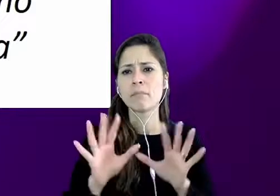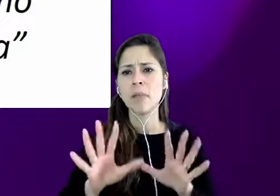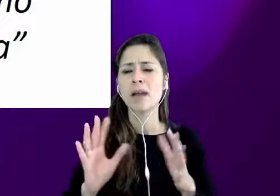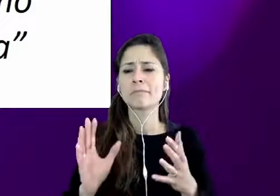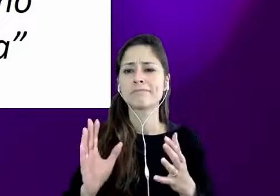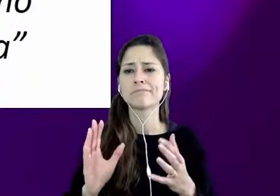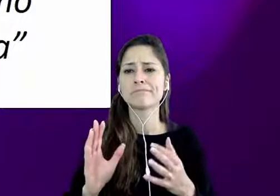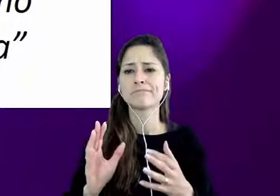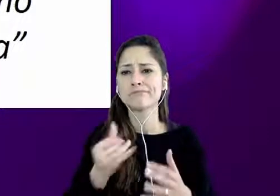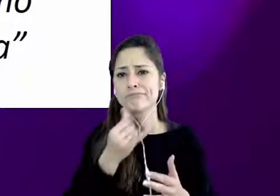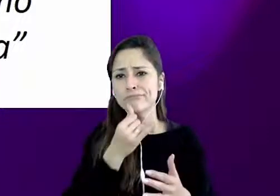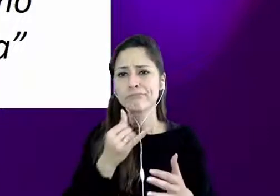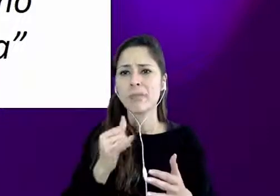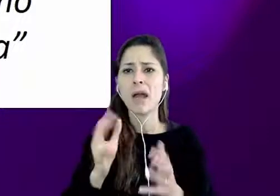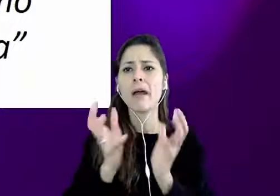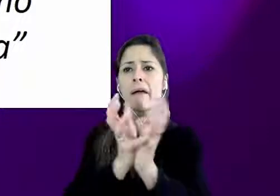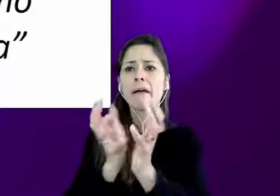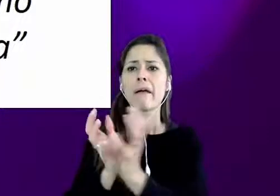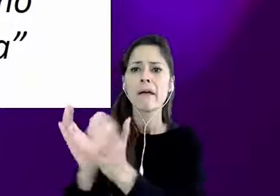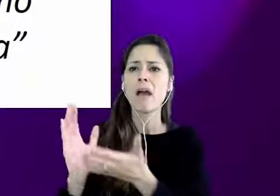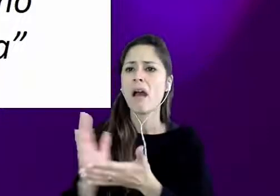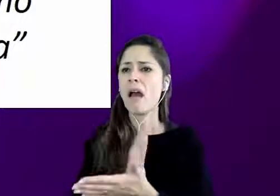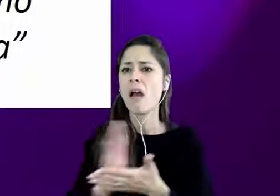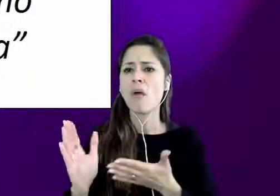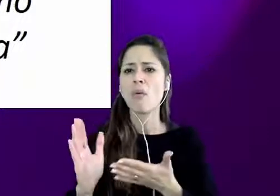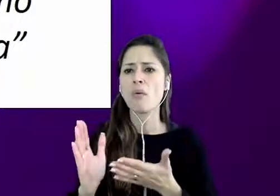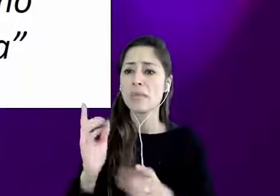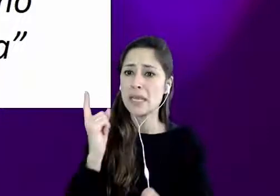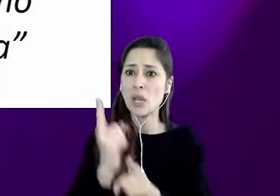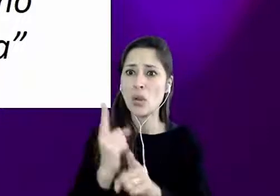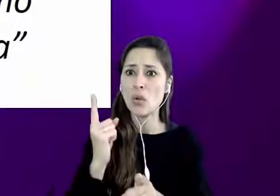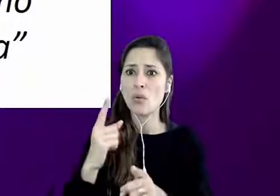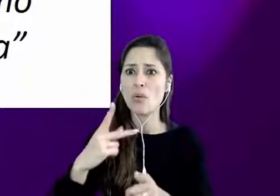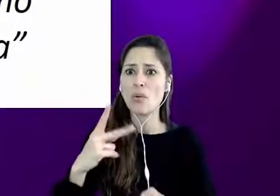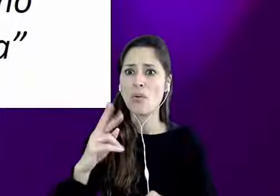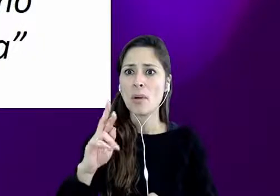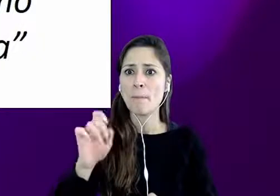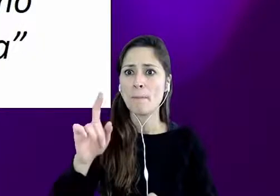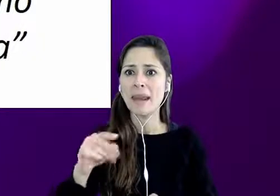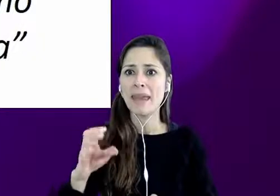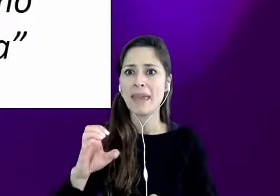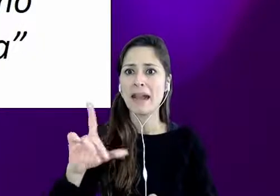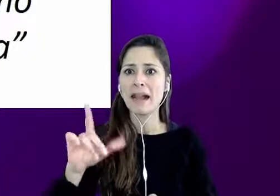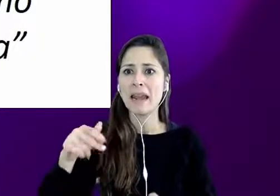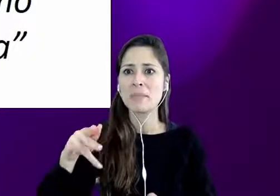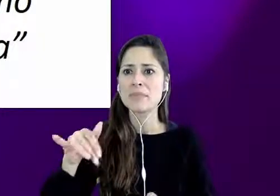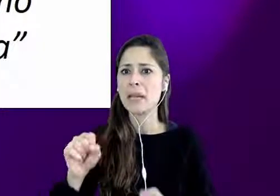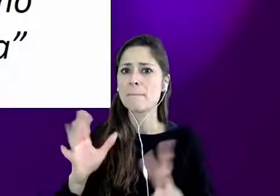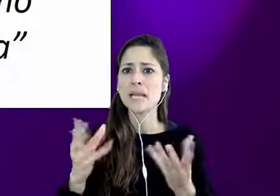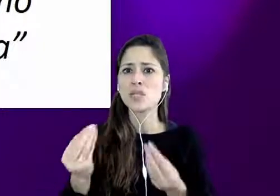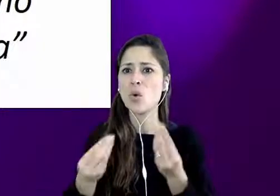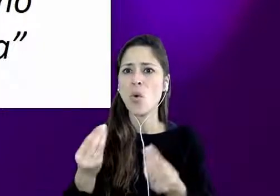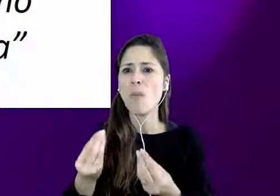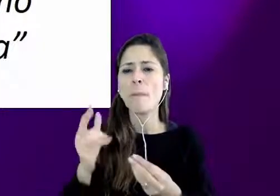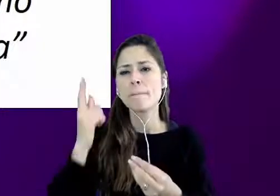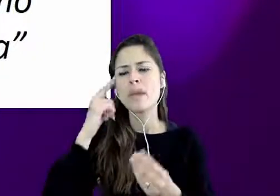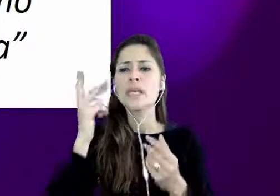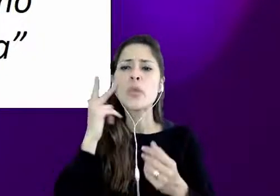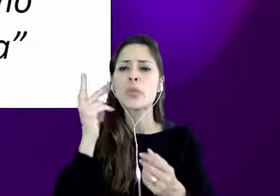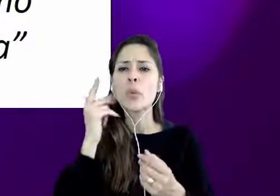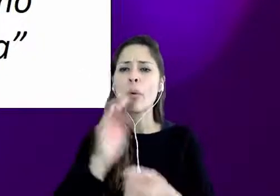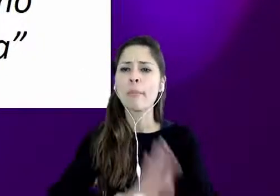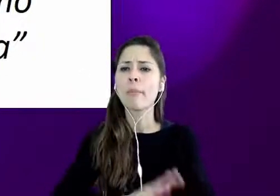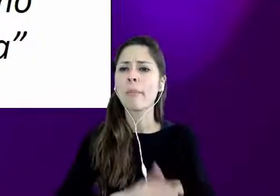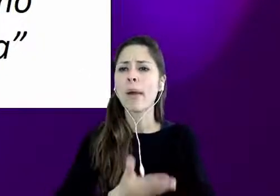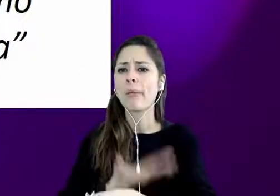muitas equipes ainda diagnosticam a pré-eclâmpsia, mas tem uma conduta em termos de atuação como se fosse pressão arterial crônica, e são